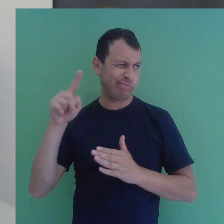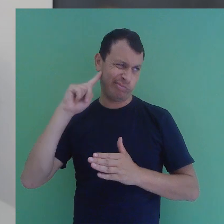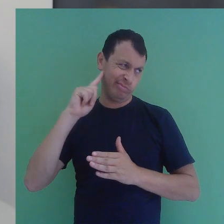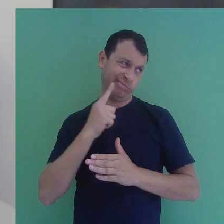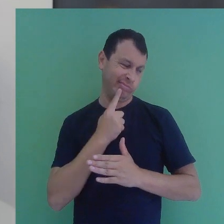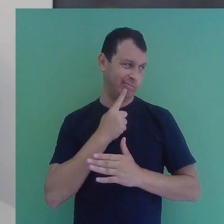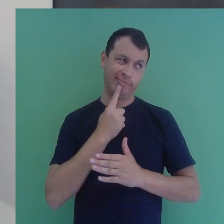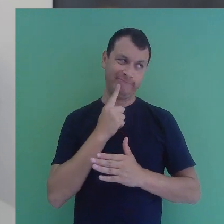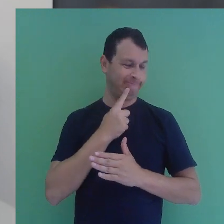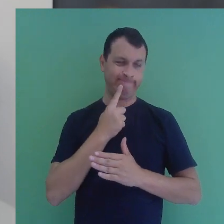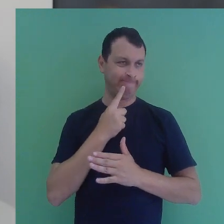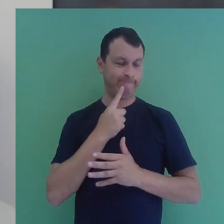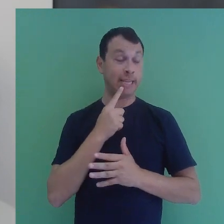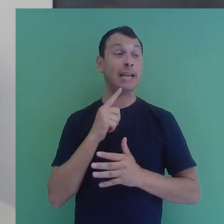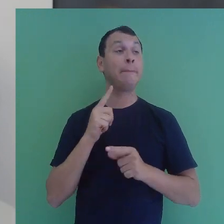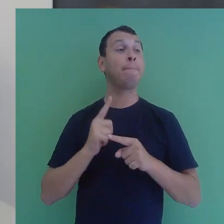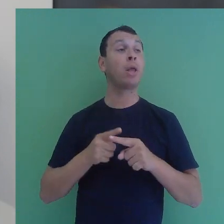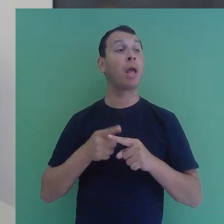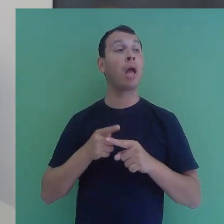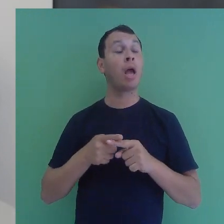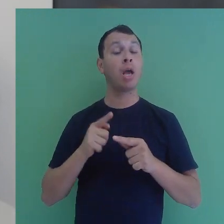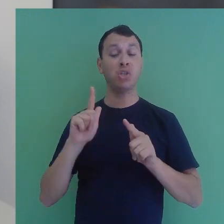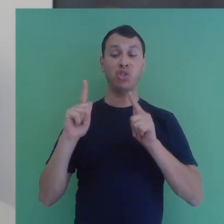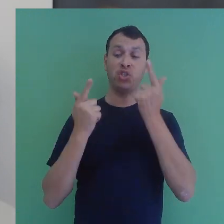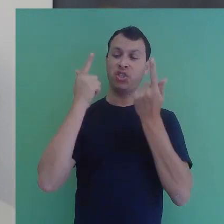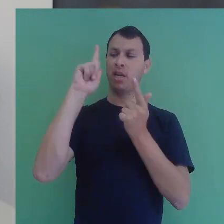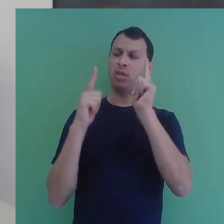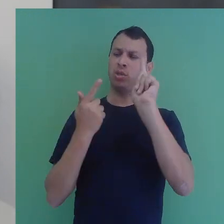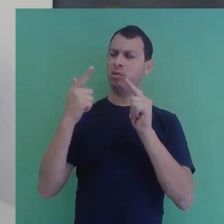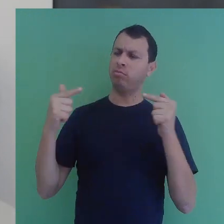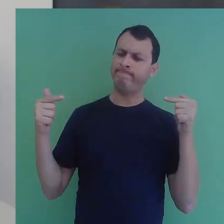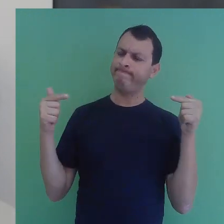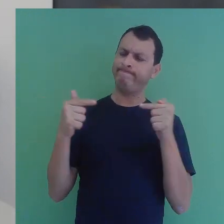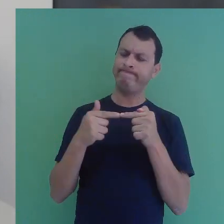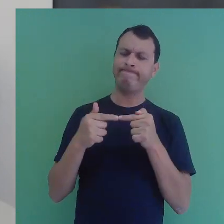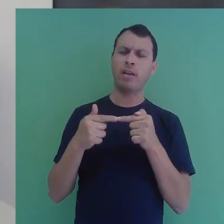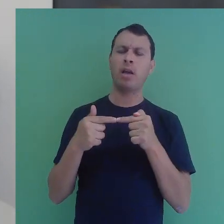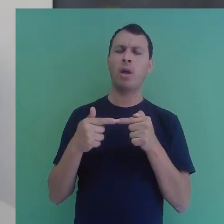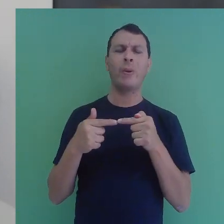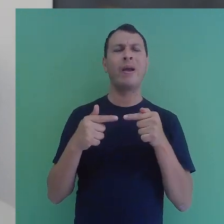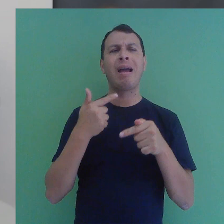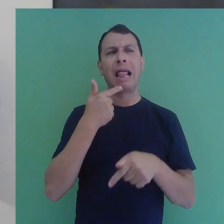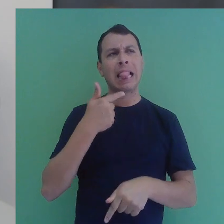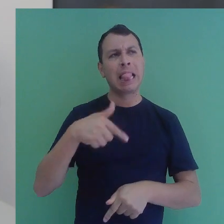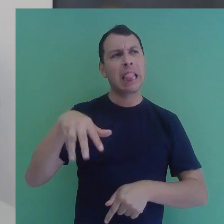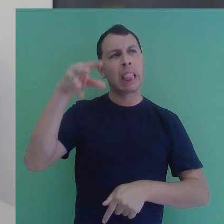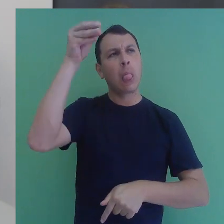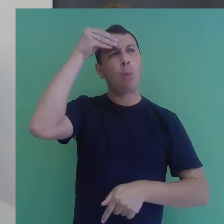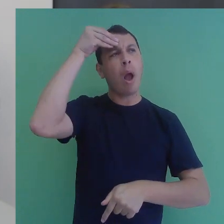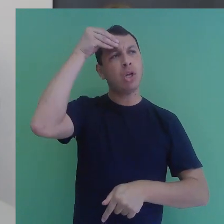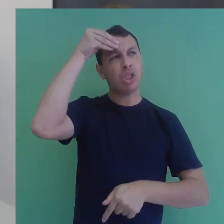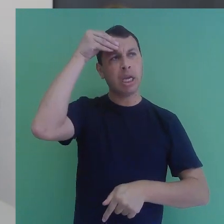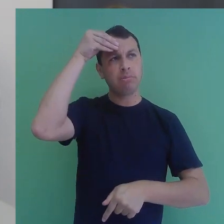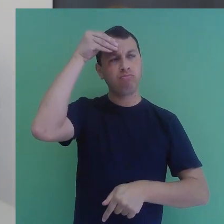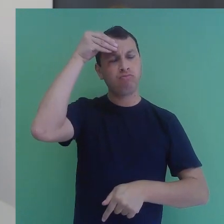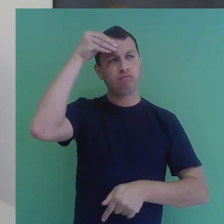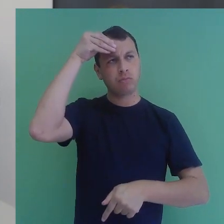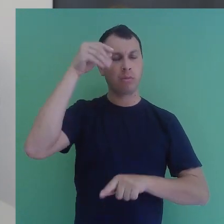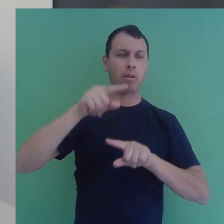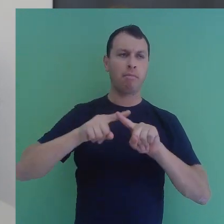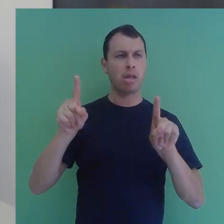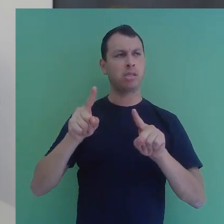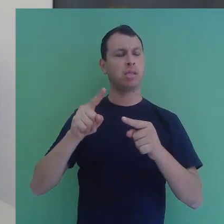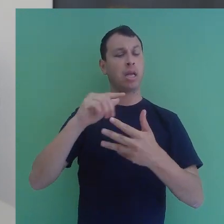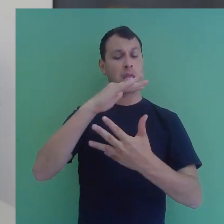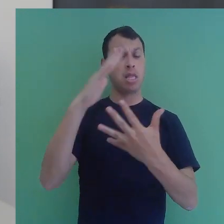surdos na língua de sinais, porque os gestos, eles são uma forma de linguagem, né? Agora, a Libras